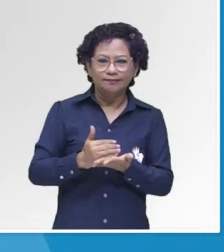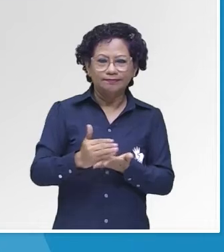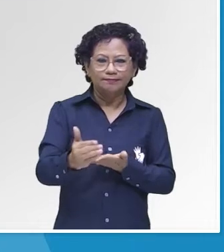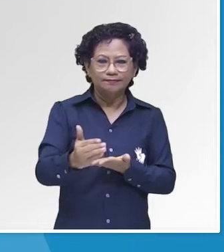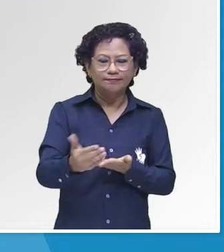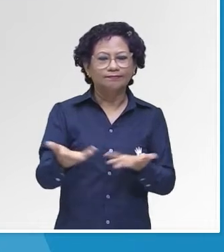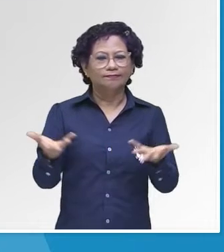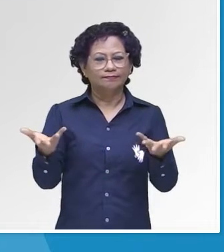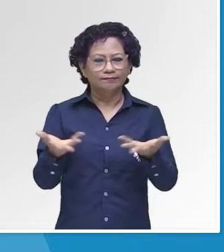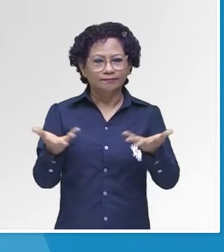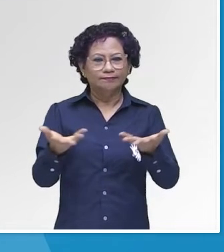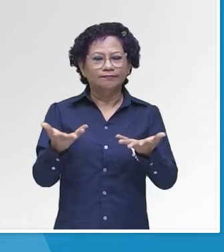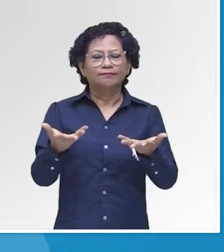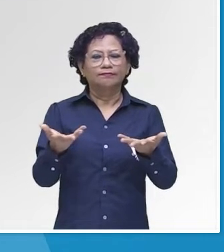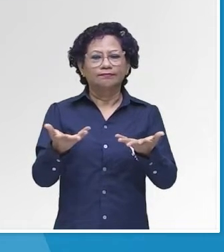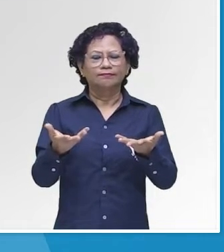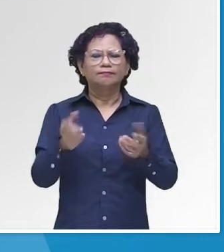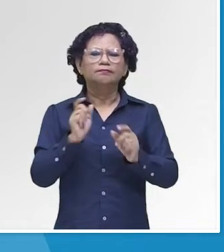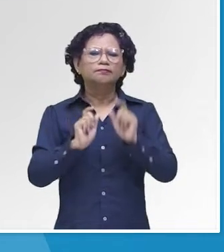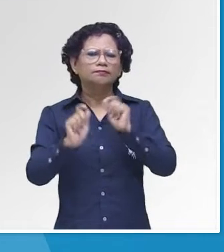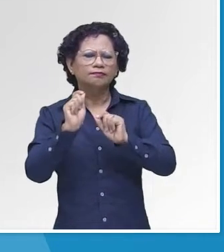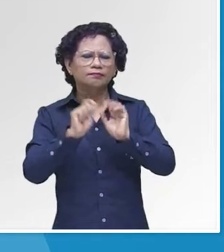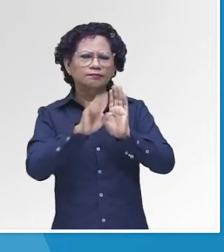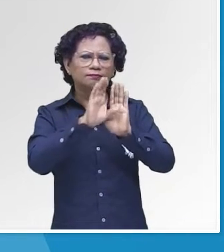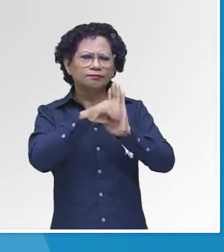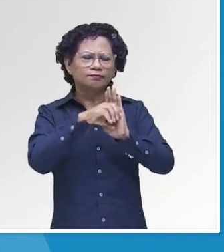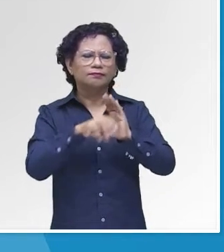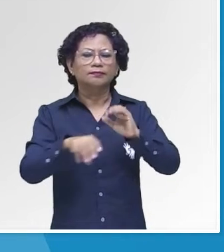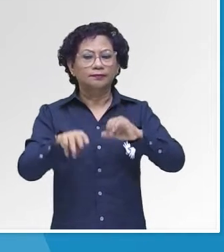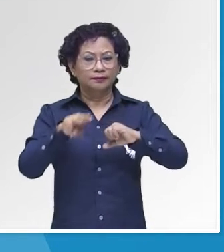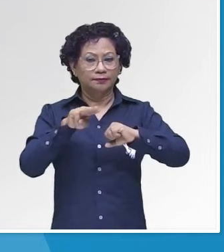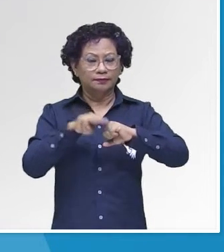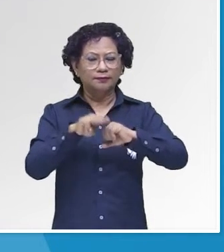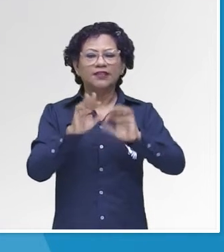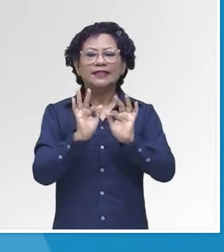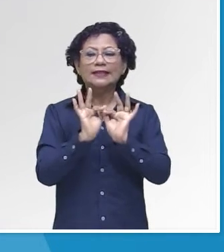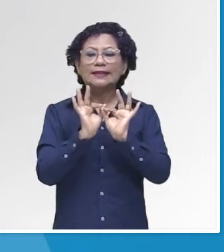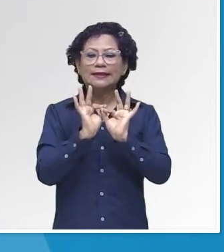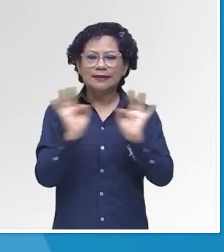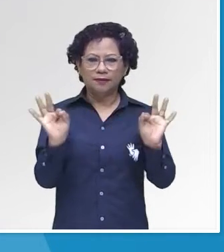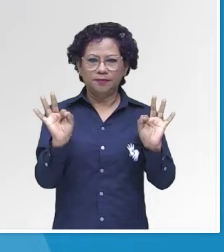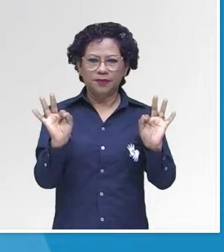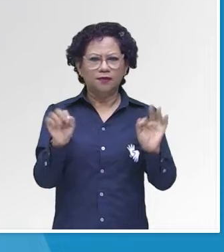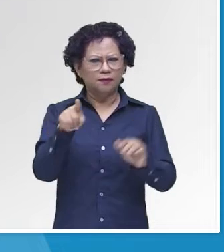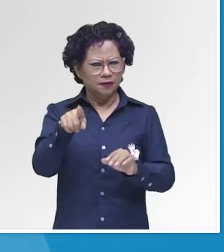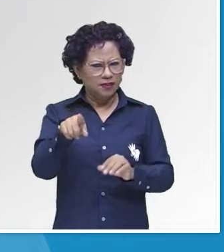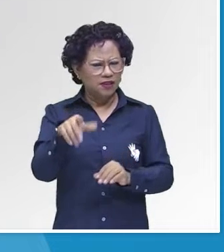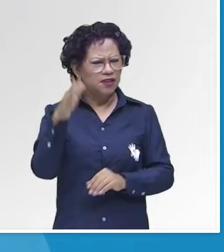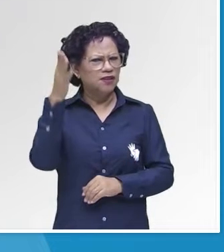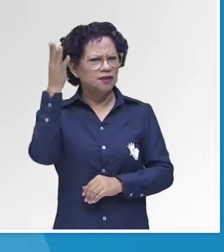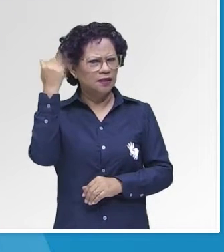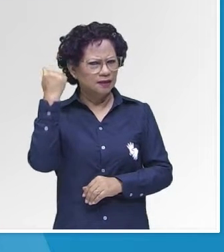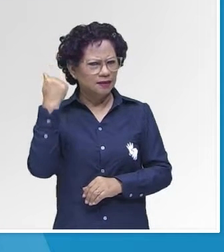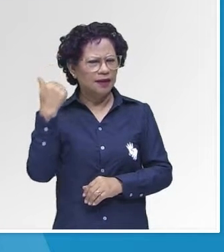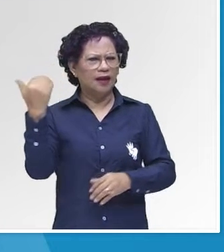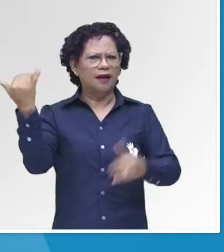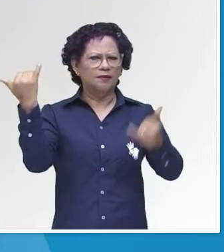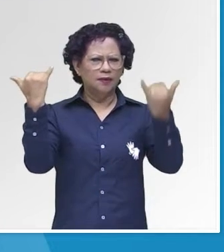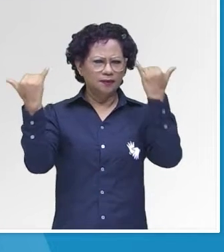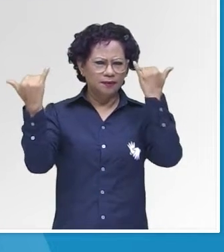analise inicialmente o conceito de média aritmética simples. Vocês já ouviram falar, bem importante, bem comum no nosso dia a